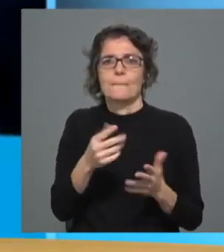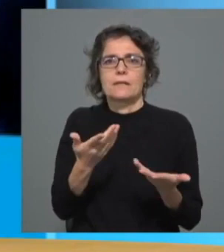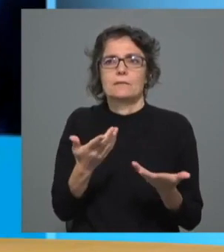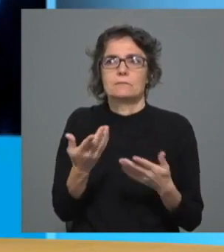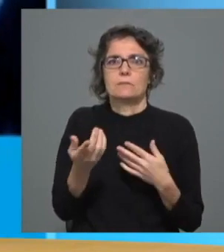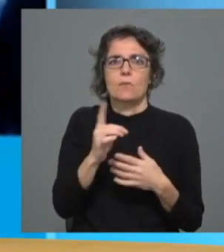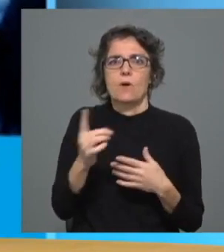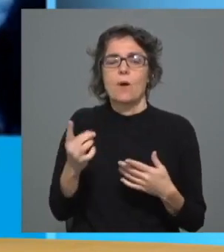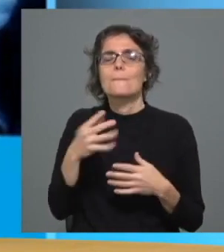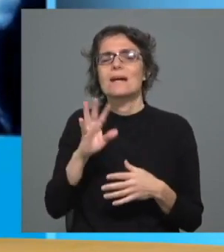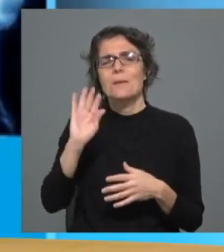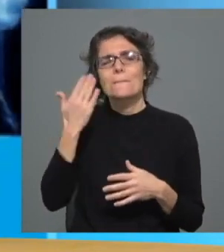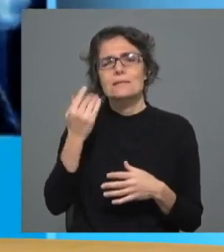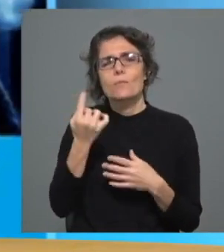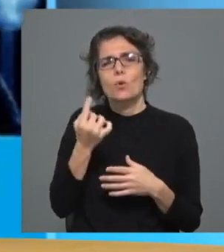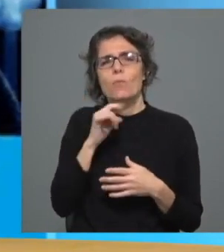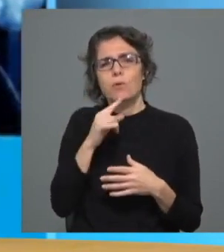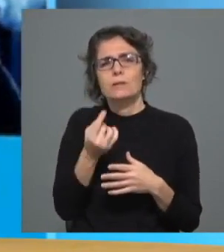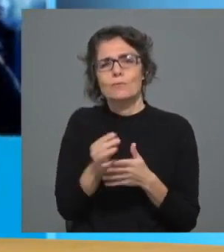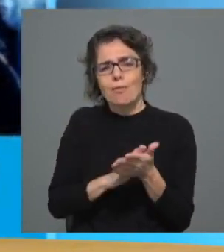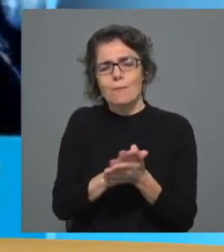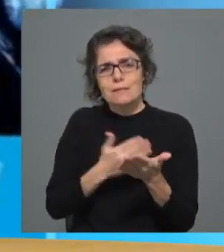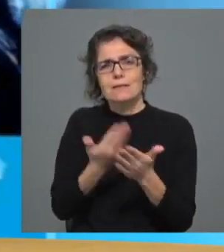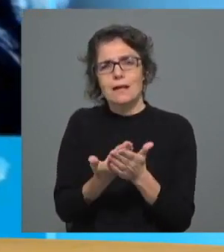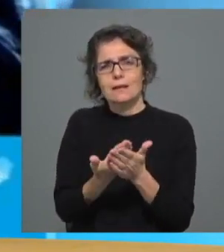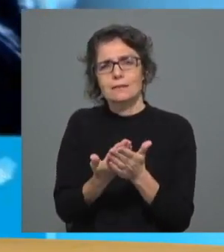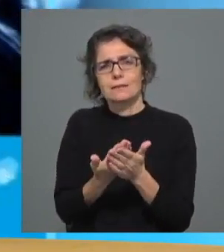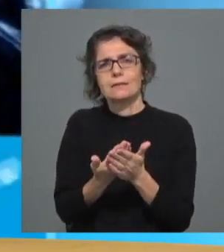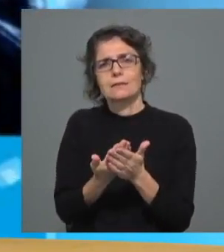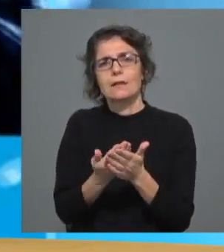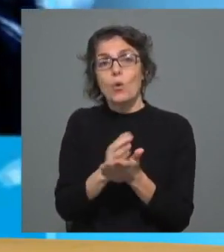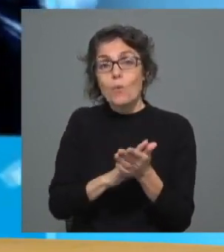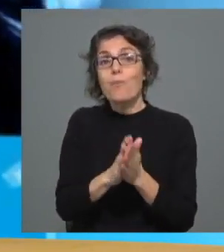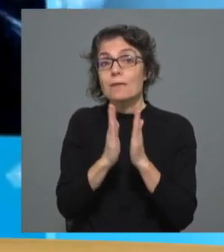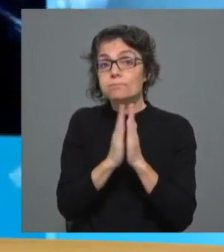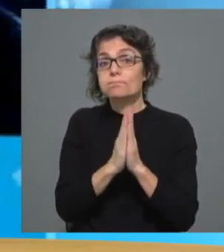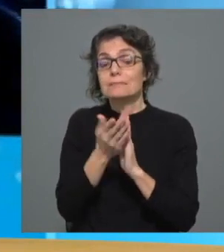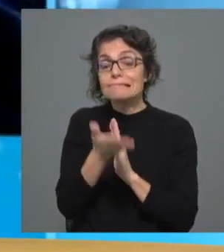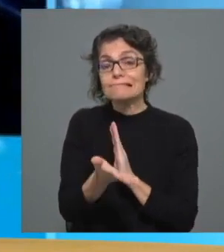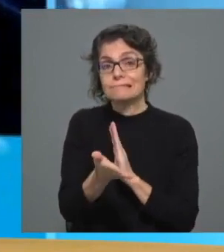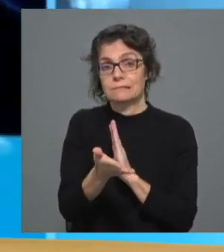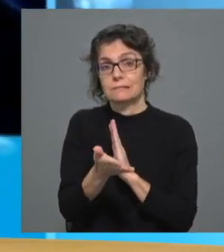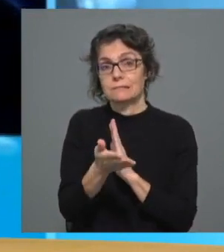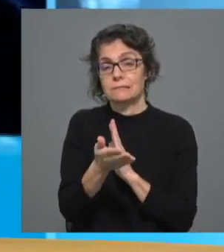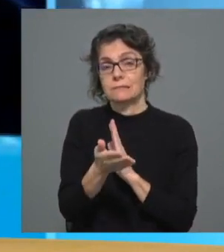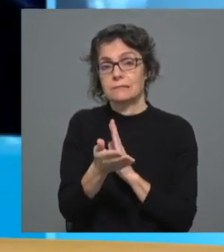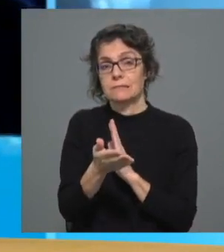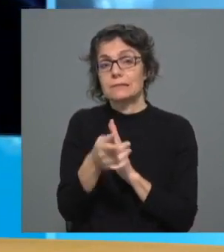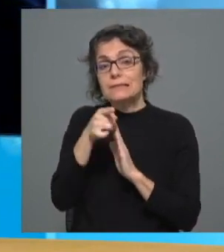mas há alguns princípios da doutrina social, também partindo da doutrina social da Igreja, onde se